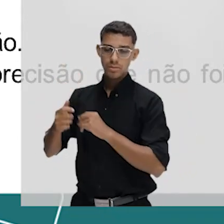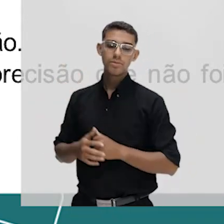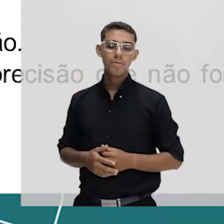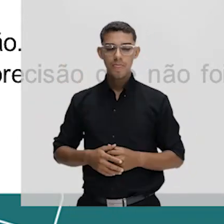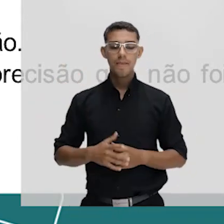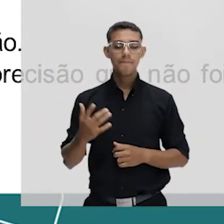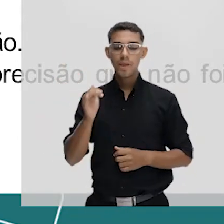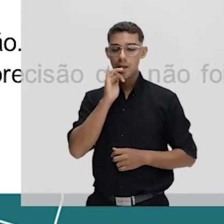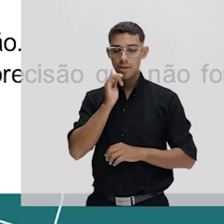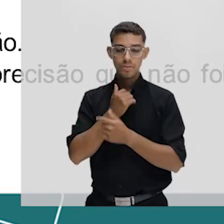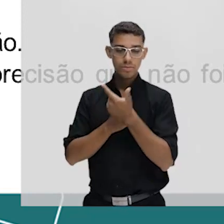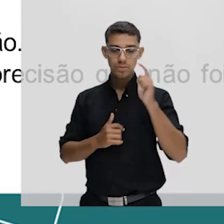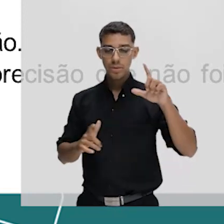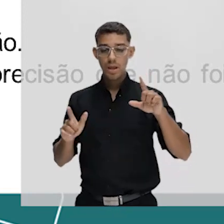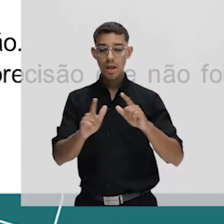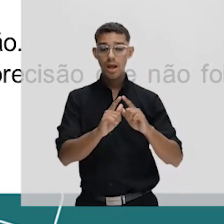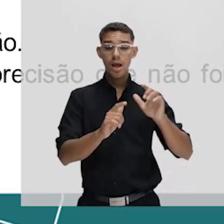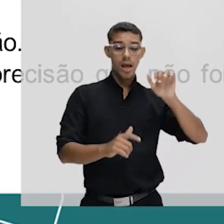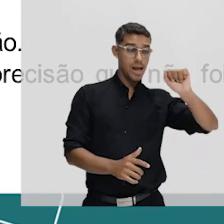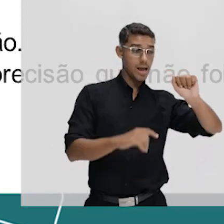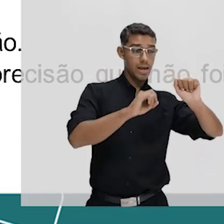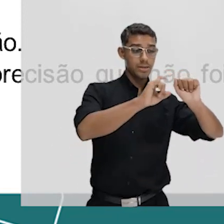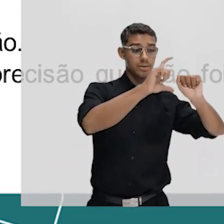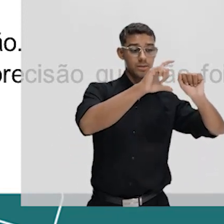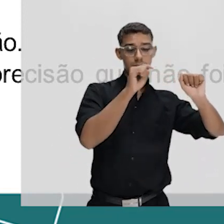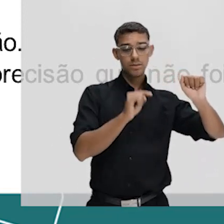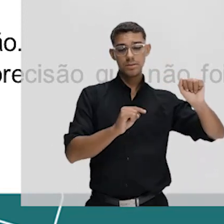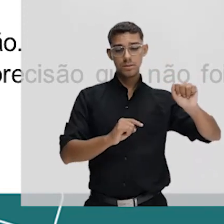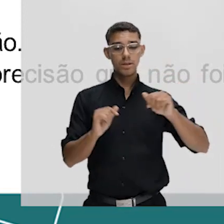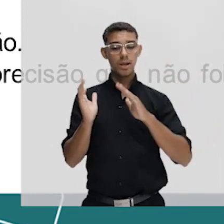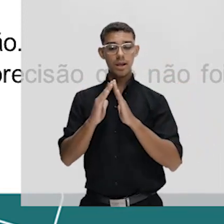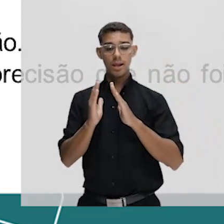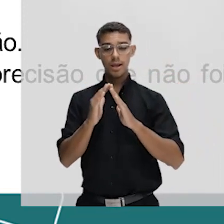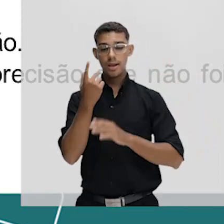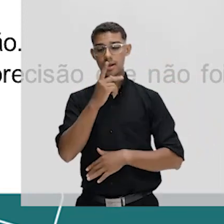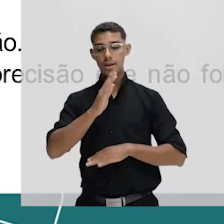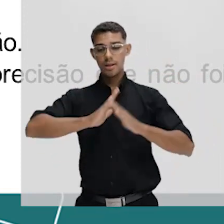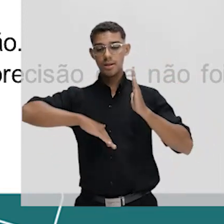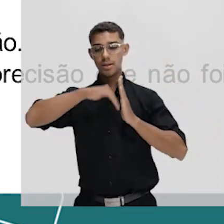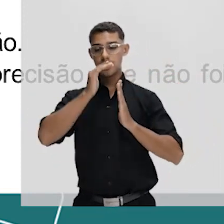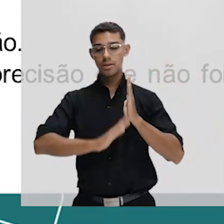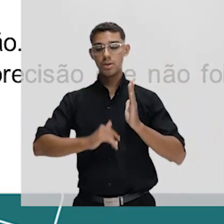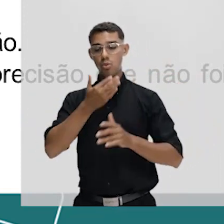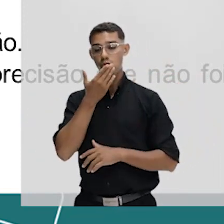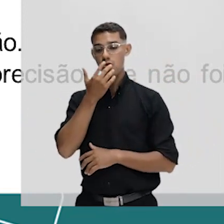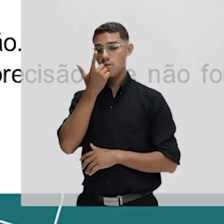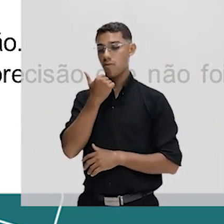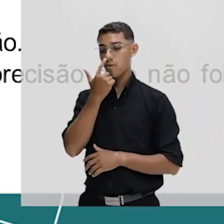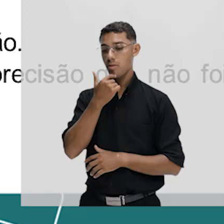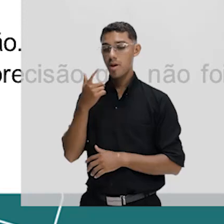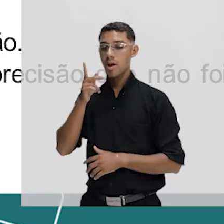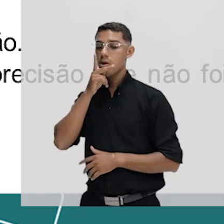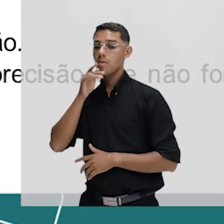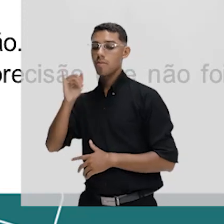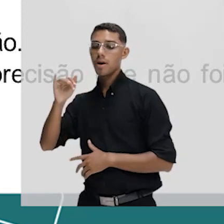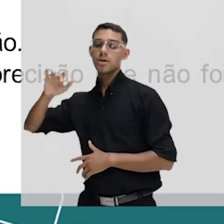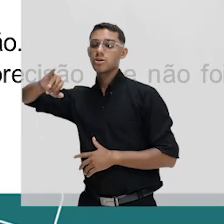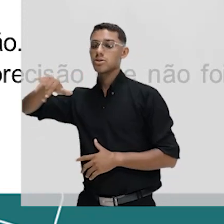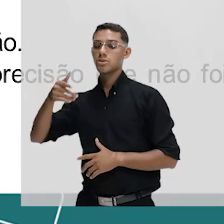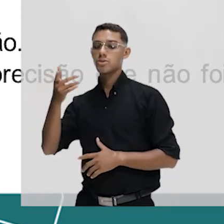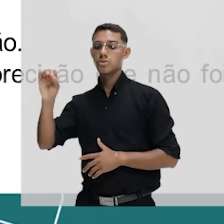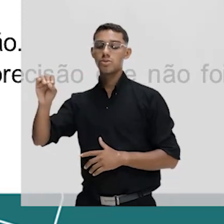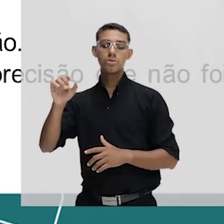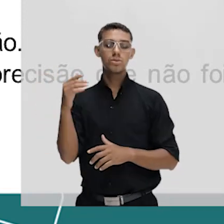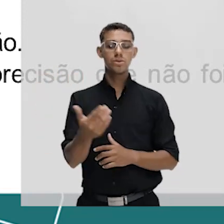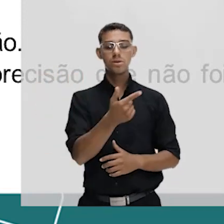Enquanto, né, no exemplo 2, o artigo definido determinou com precisão que não foi qualquer casa, e sim uma específica casa,